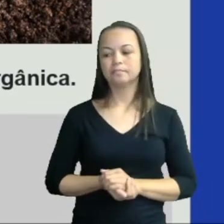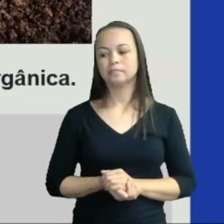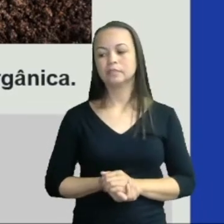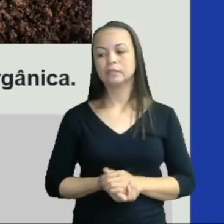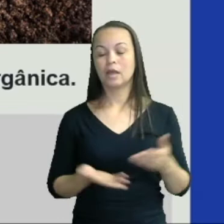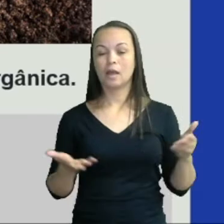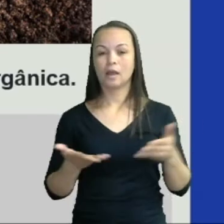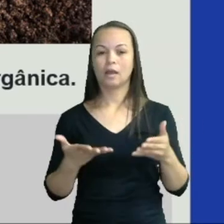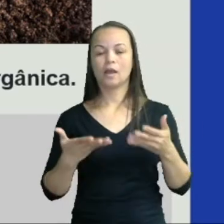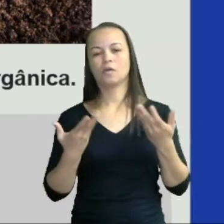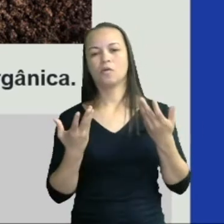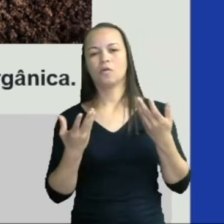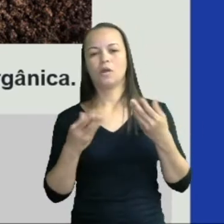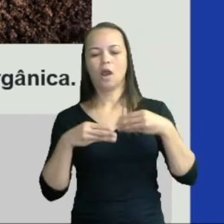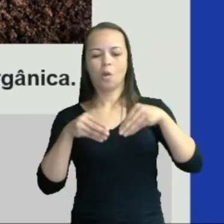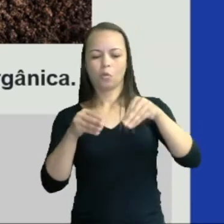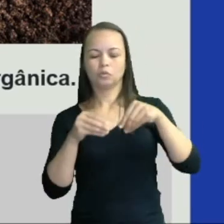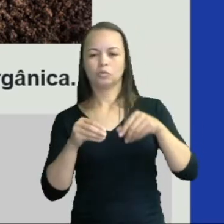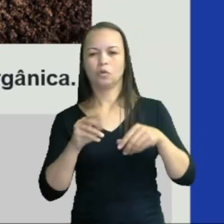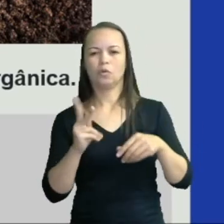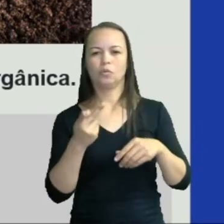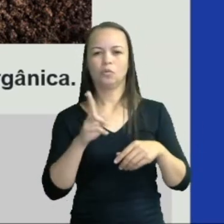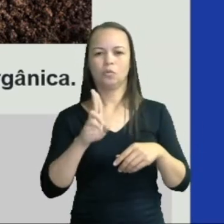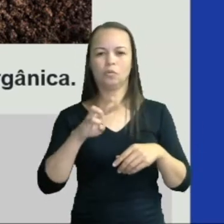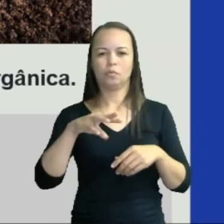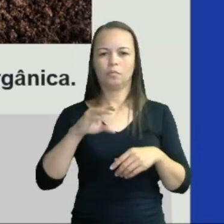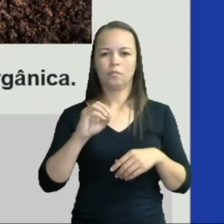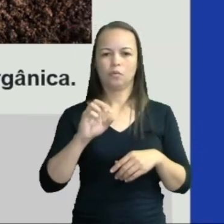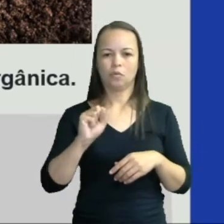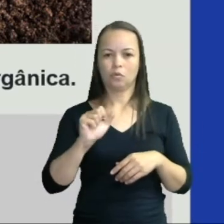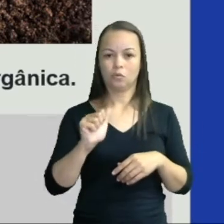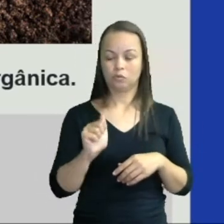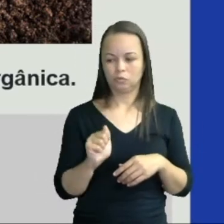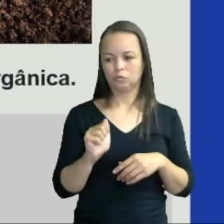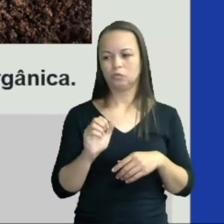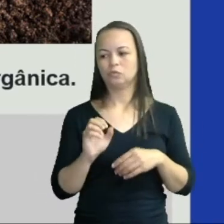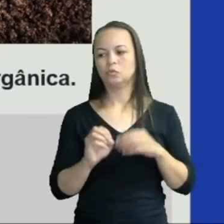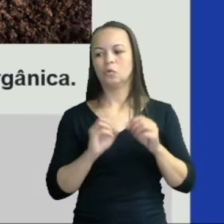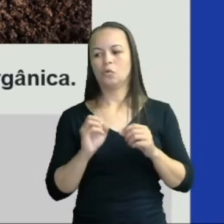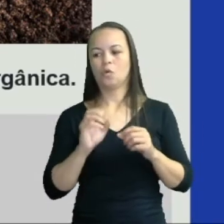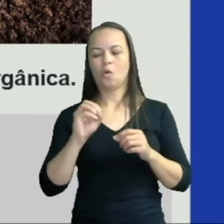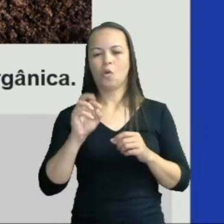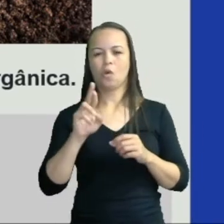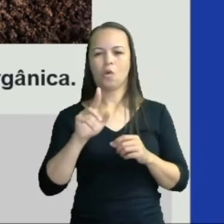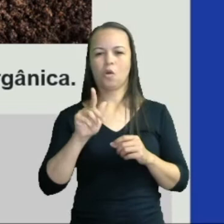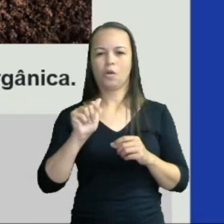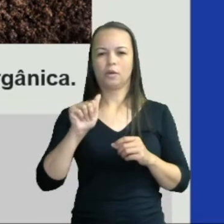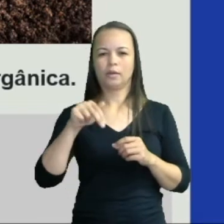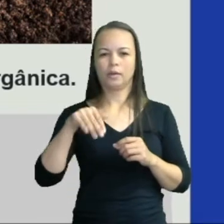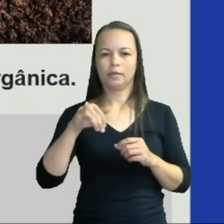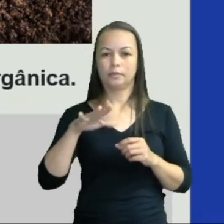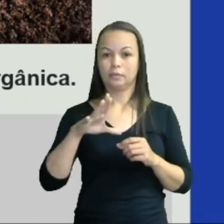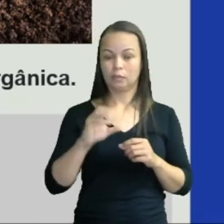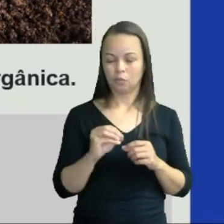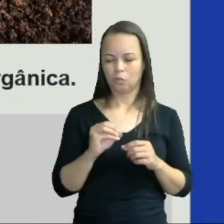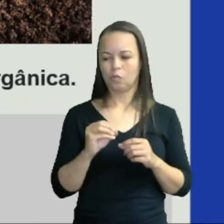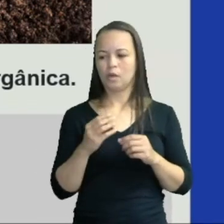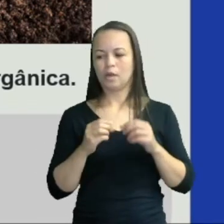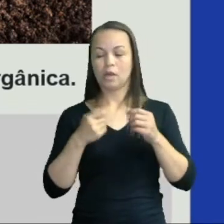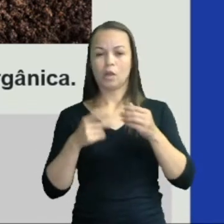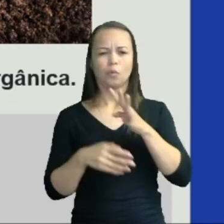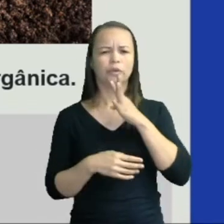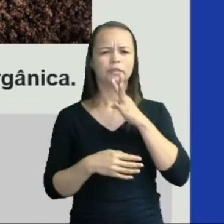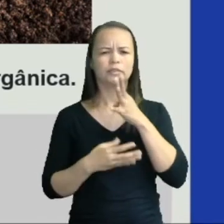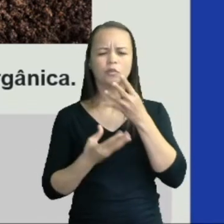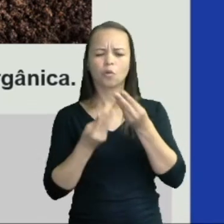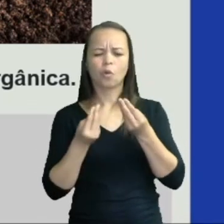solo humoso, o solo orgânico. O solo humoso é também conhecido como solo escuro e